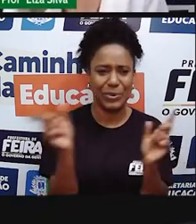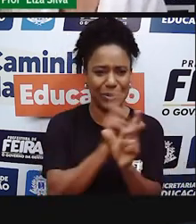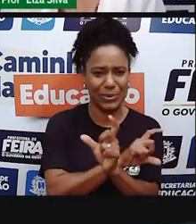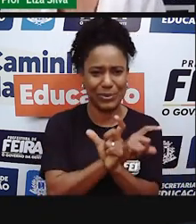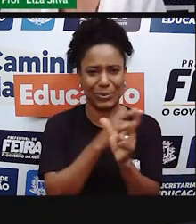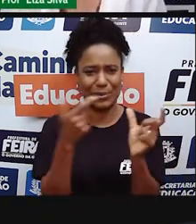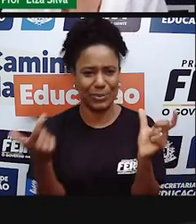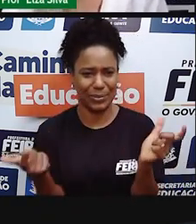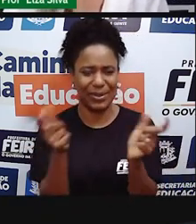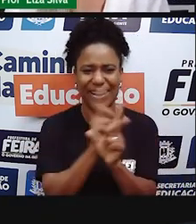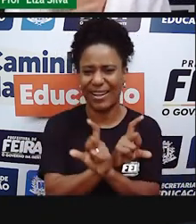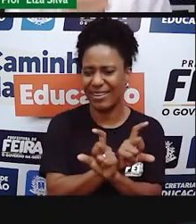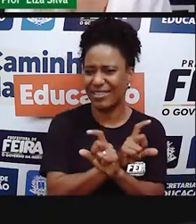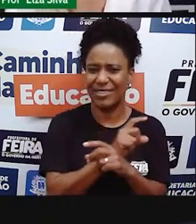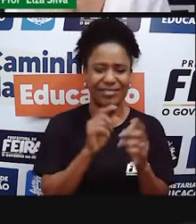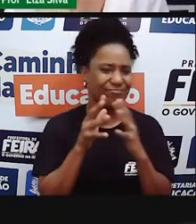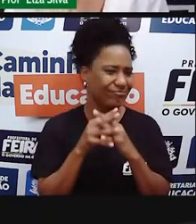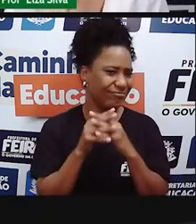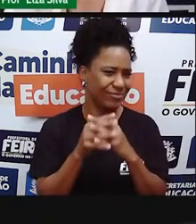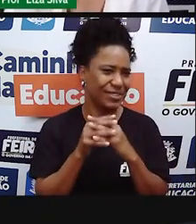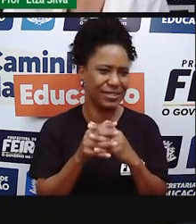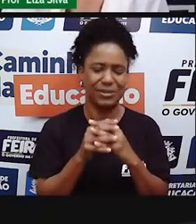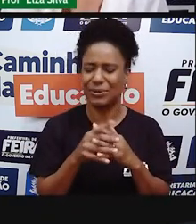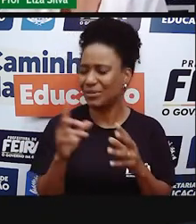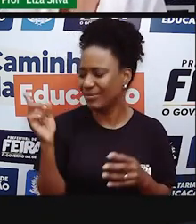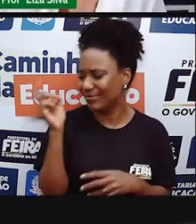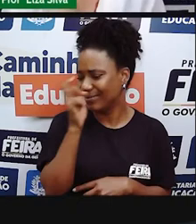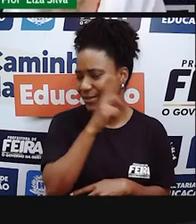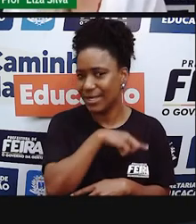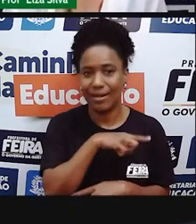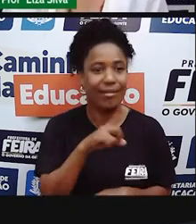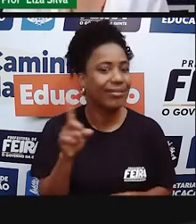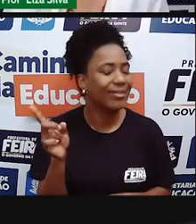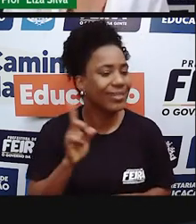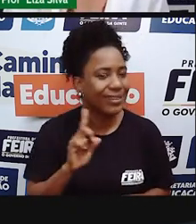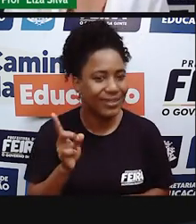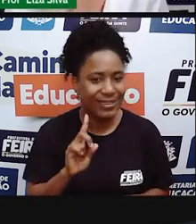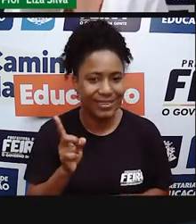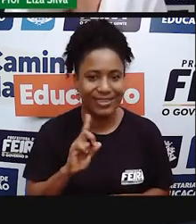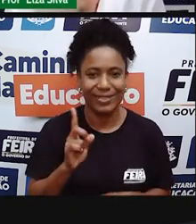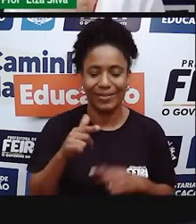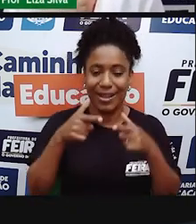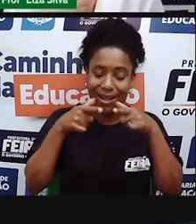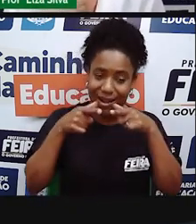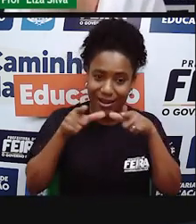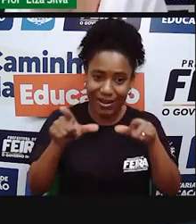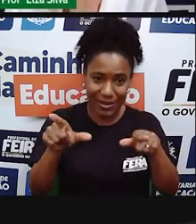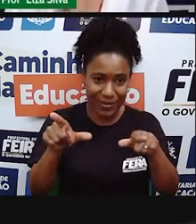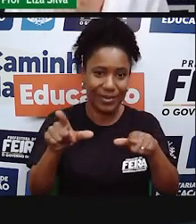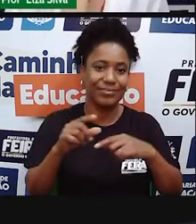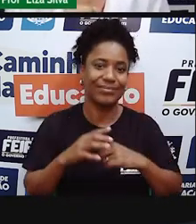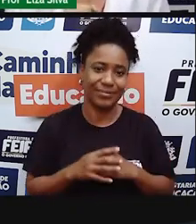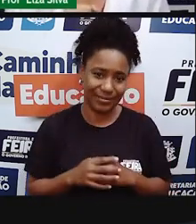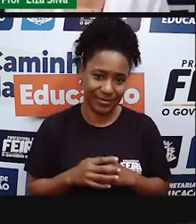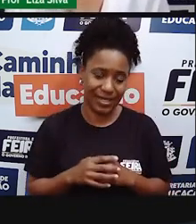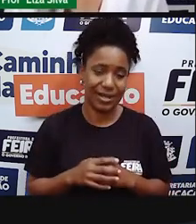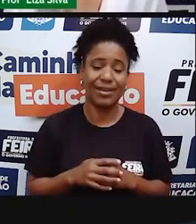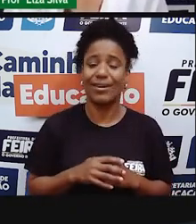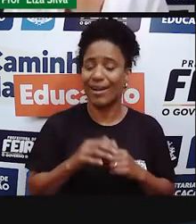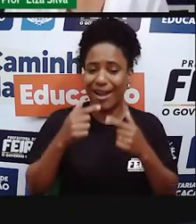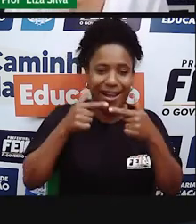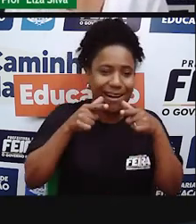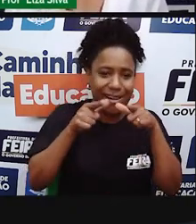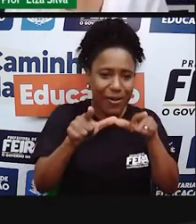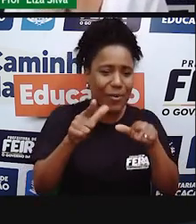tudo complicado. Não é porque é complicado. É porque as línguas, como nós, são diferentes,